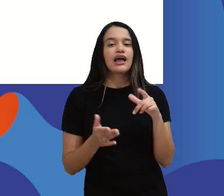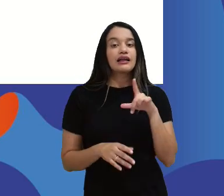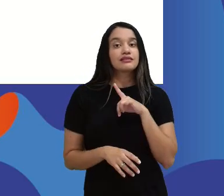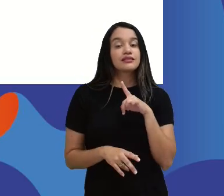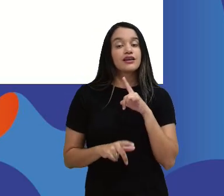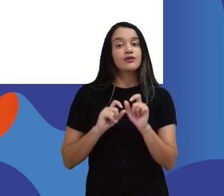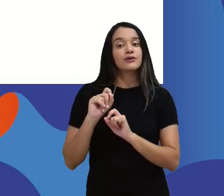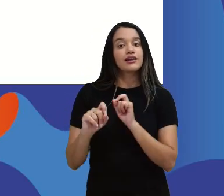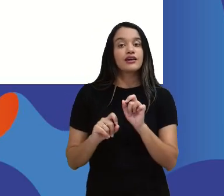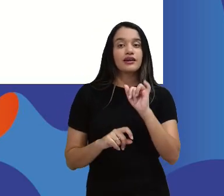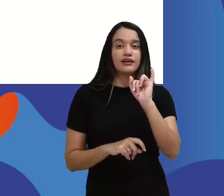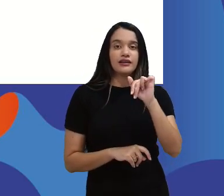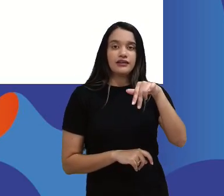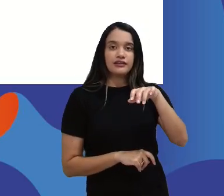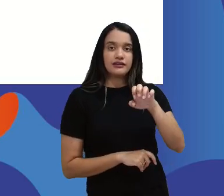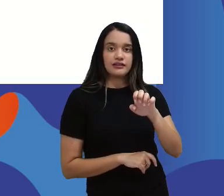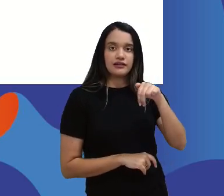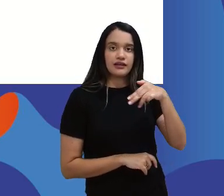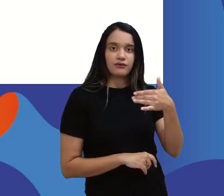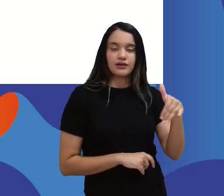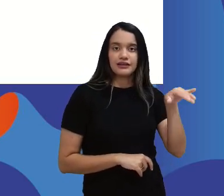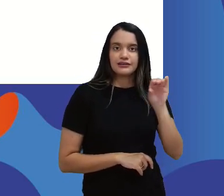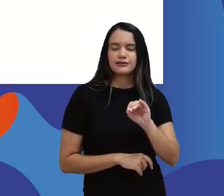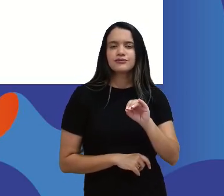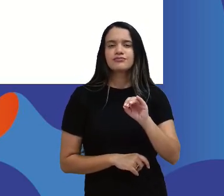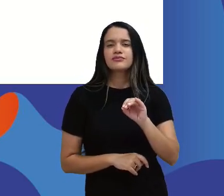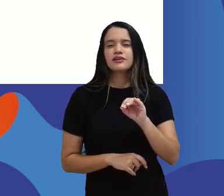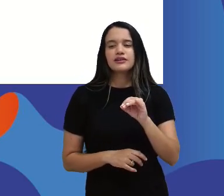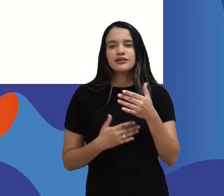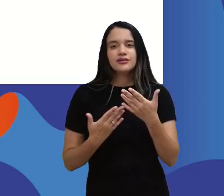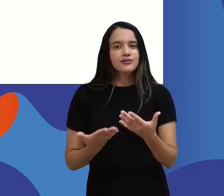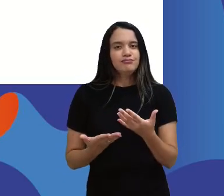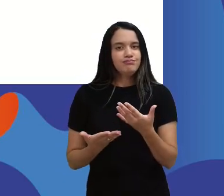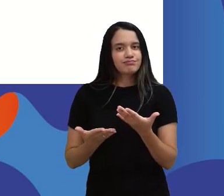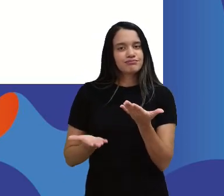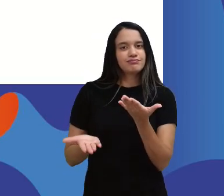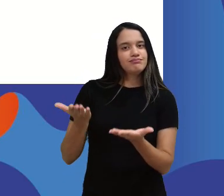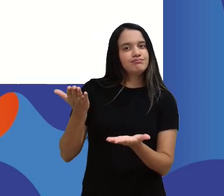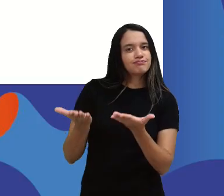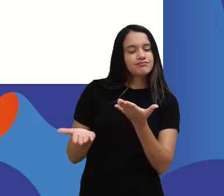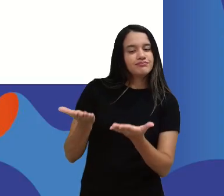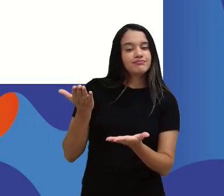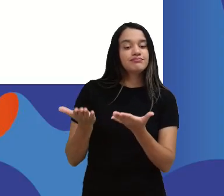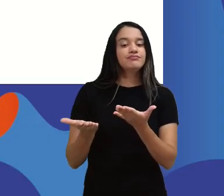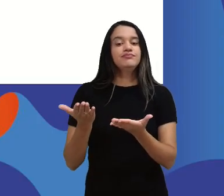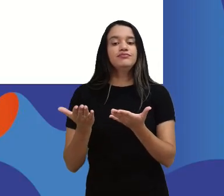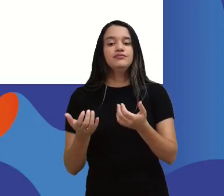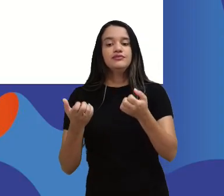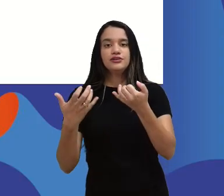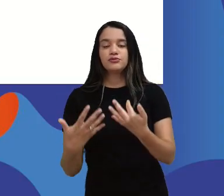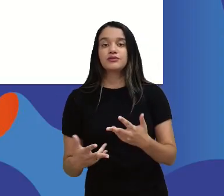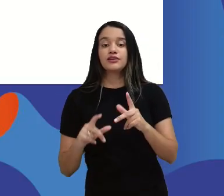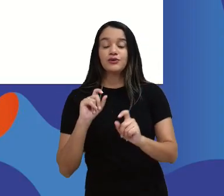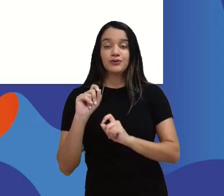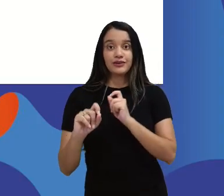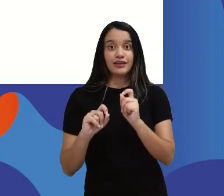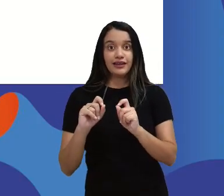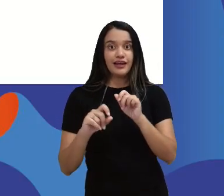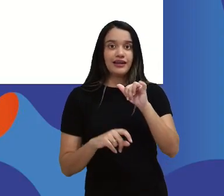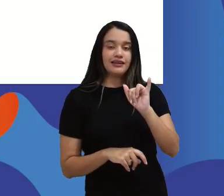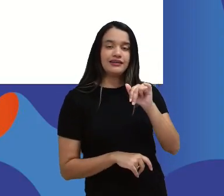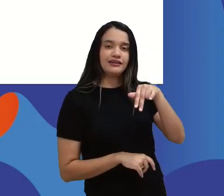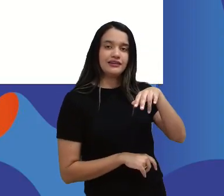uma inequação. Ou seja, algo que não está equilibrado, a gente diz que é uma